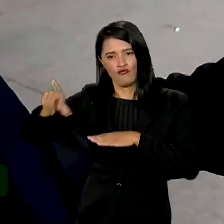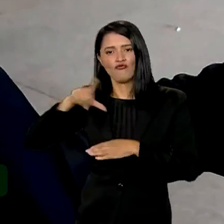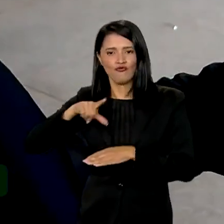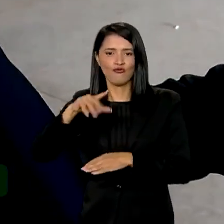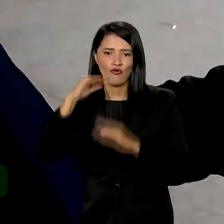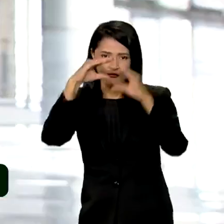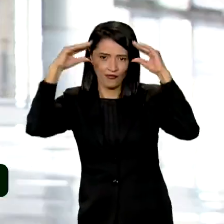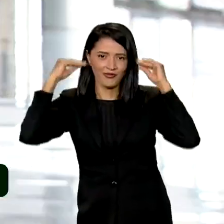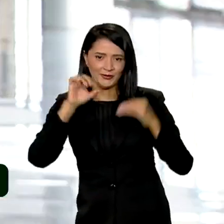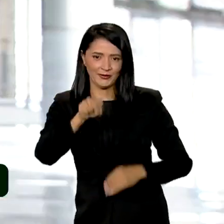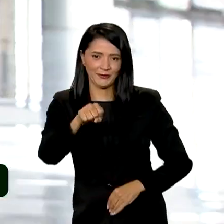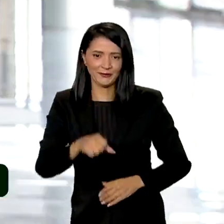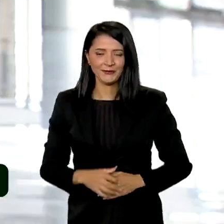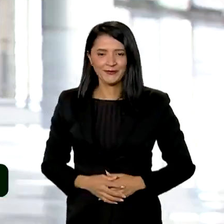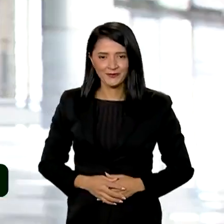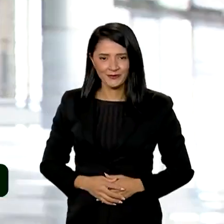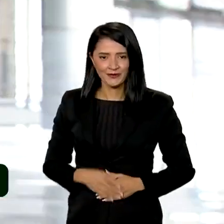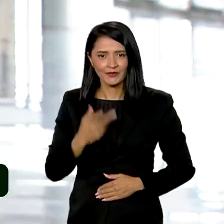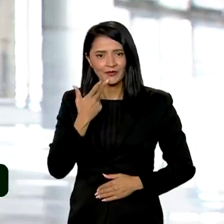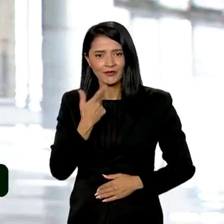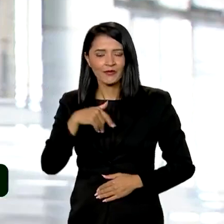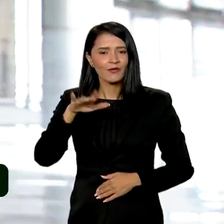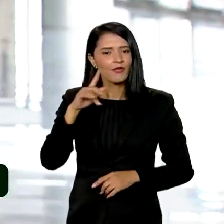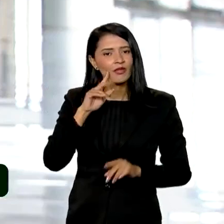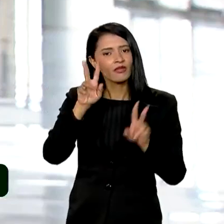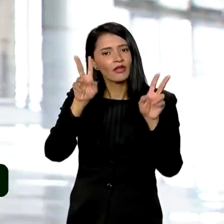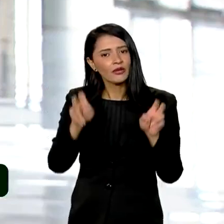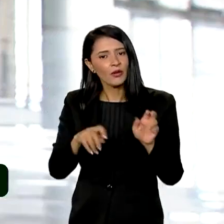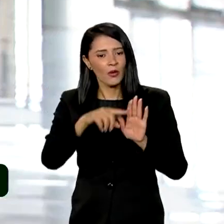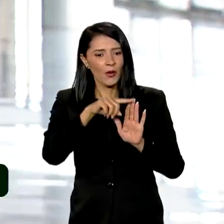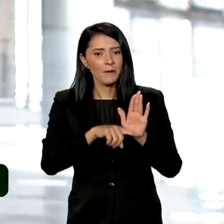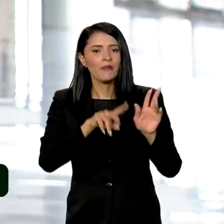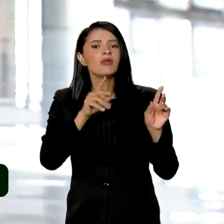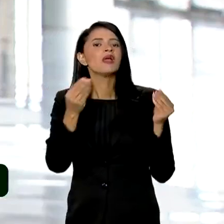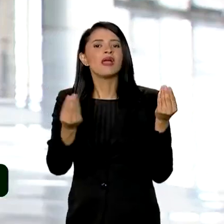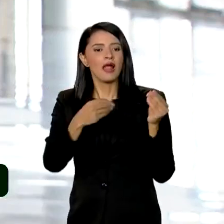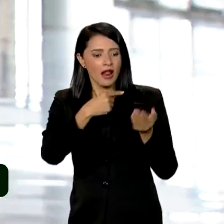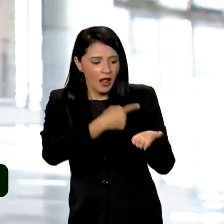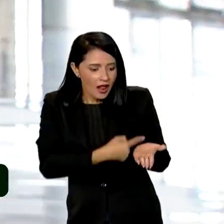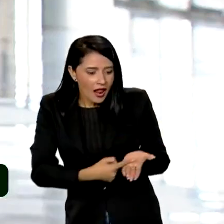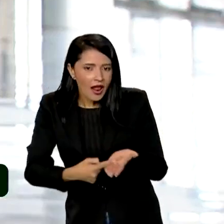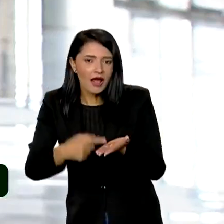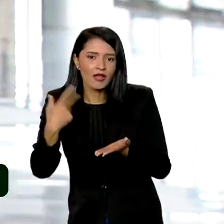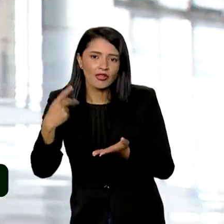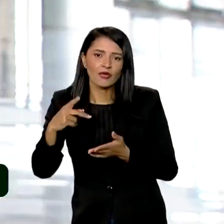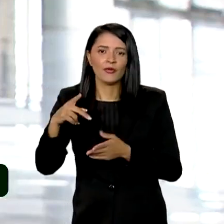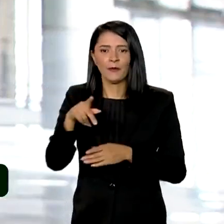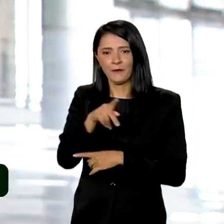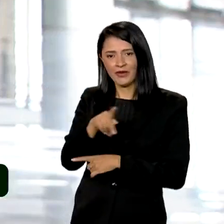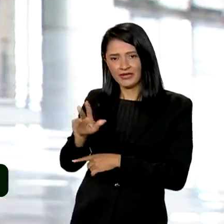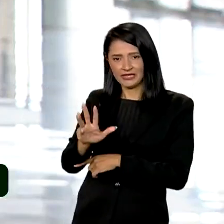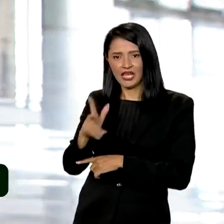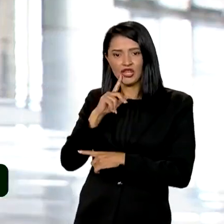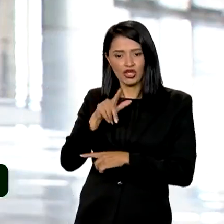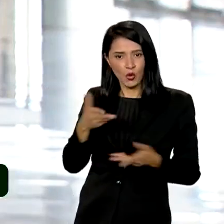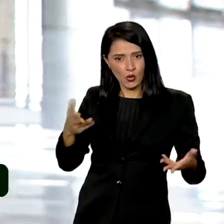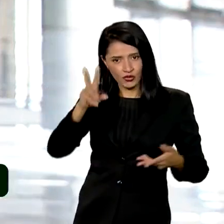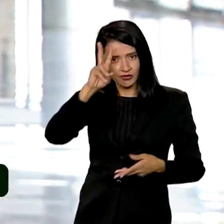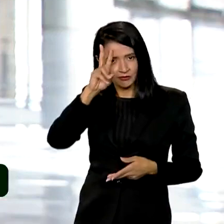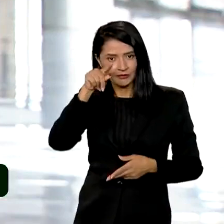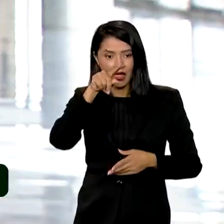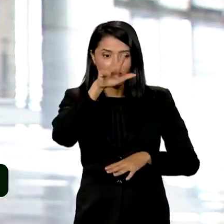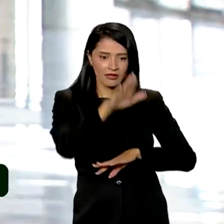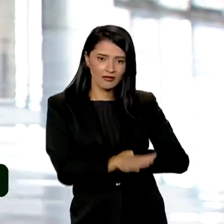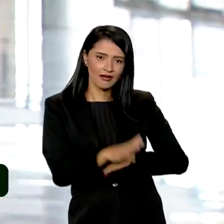México. E falando um pouco mais sobre a agenda do presidente Lula nesta segunda-feira, agora à tarde Lula se reúne com